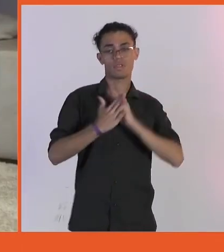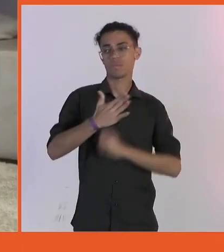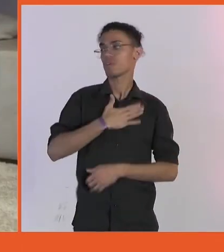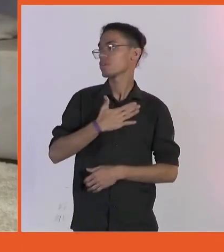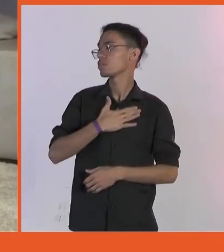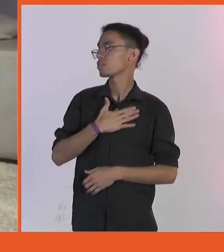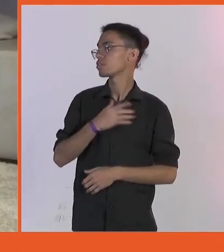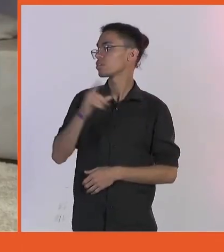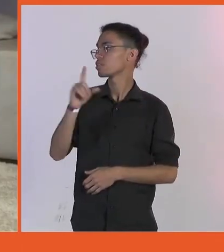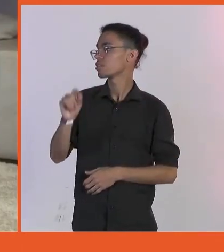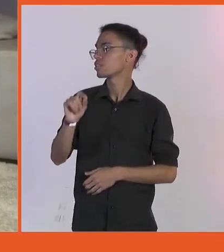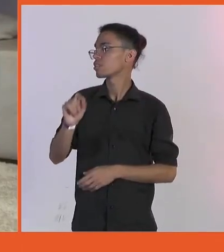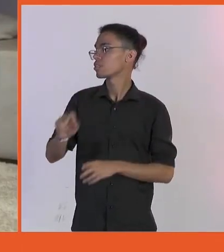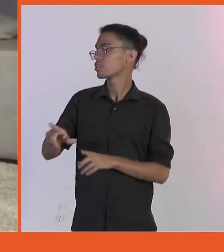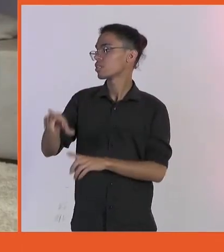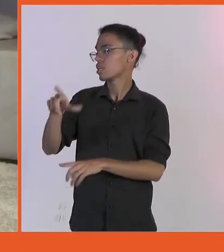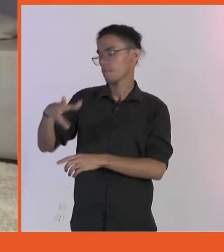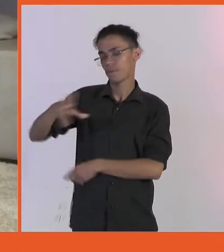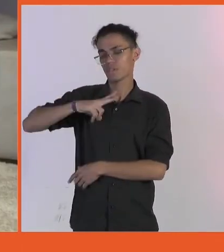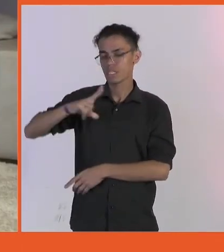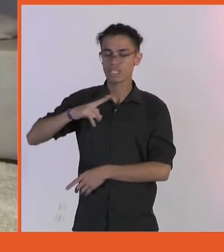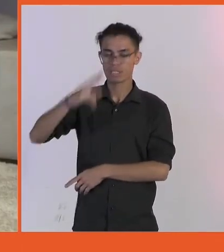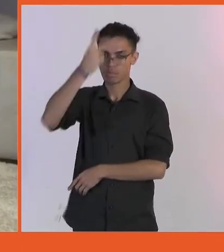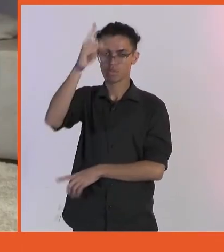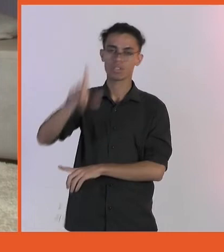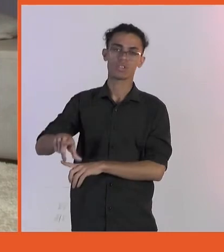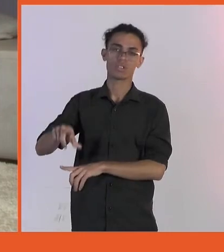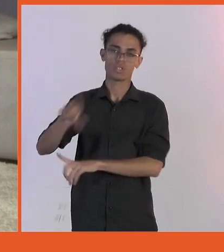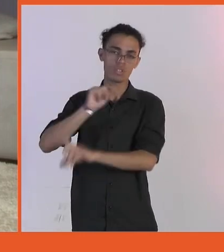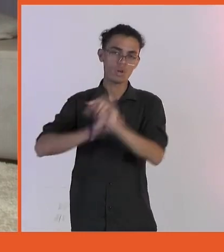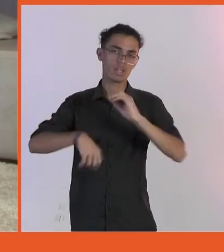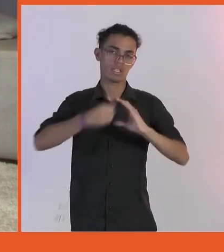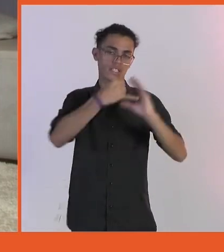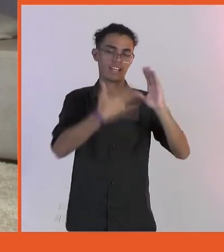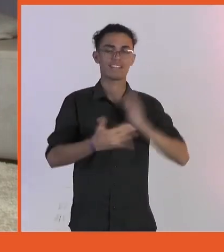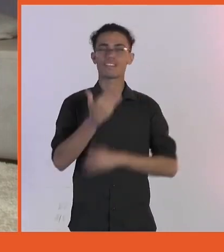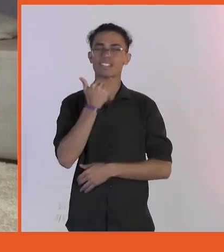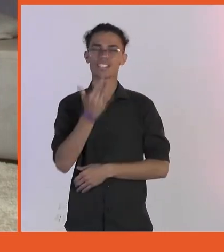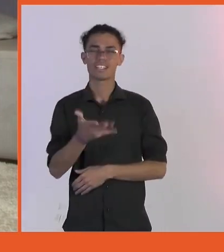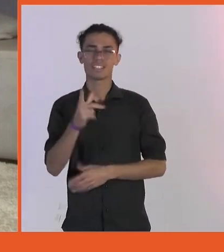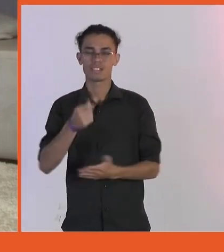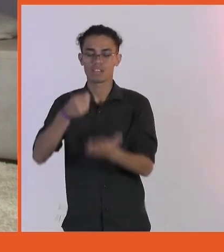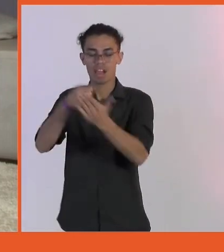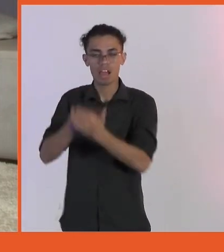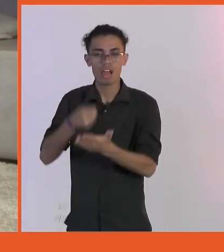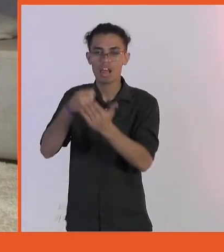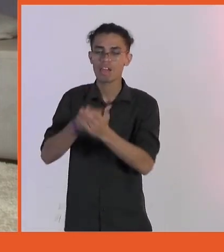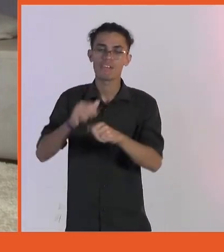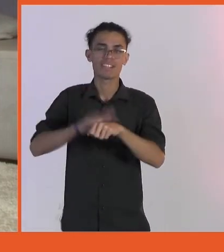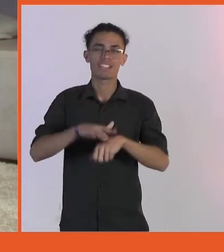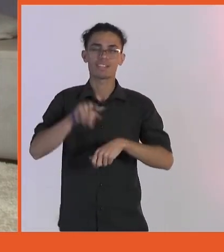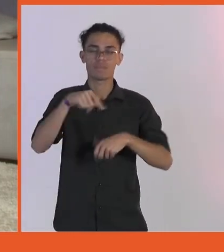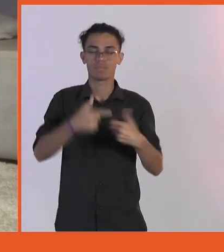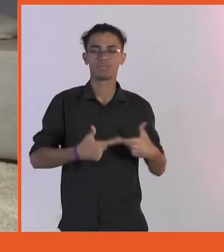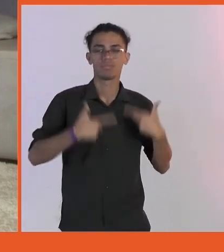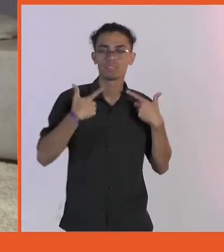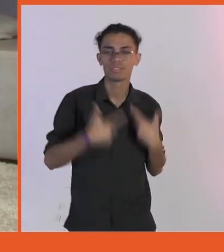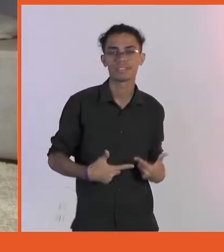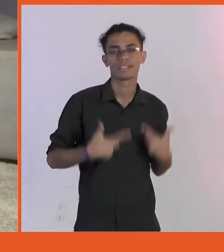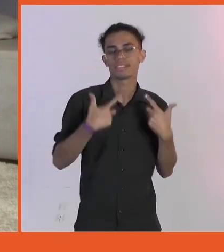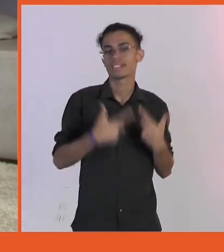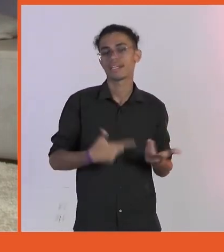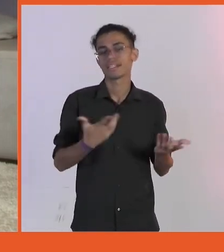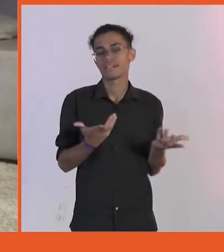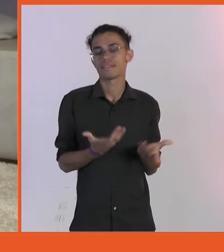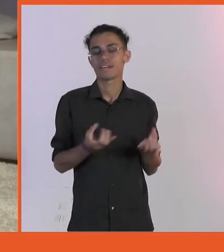é uma escolha da pessoa, sabe? Quer mostrar a mãe doente na cama lá. Não adianta você fazer algo que você é forçado, porque aí uma hora você vai cansar e aí não